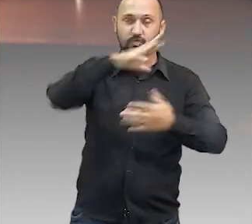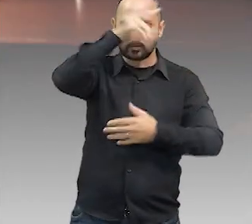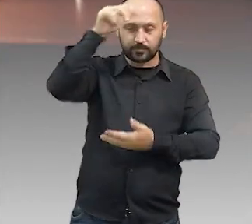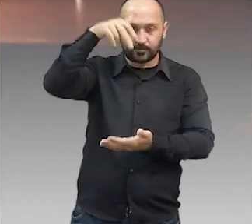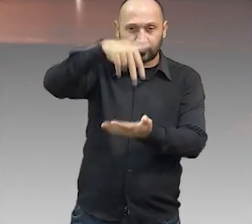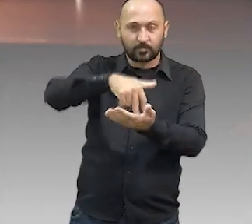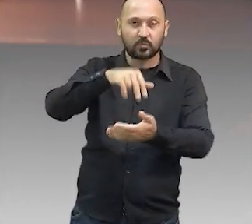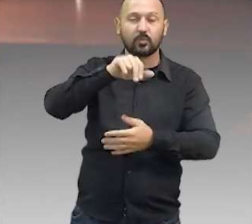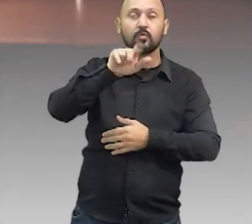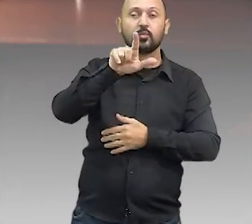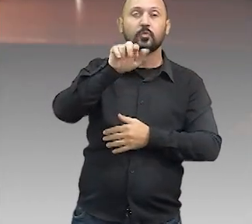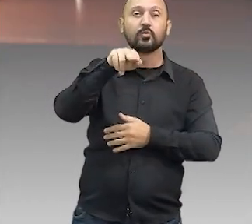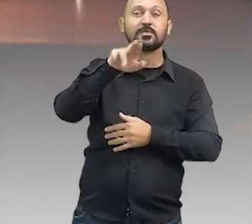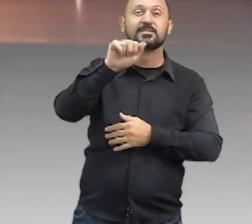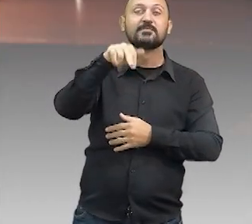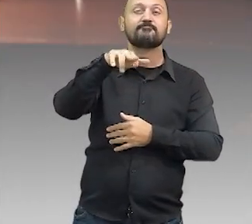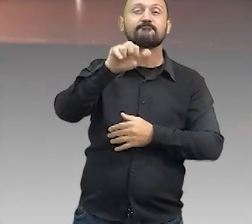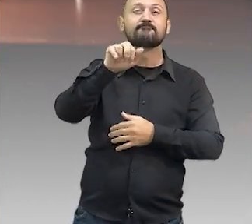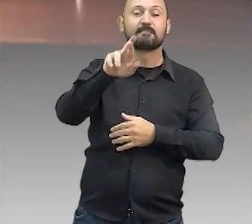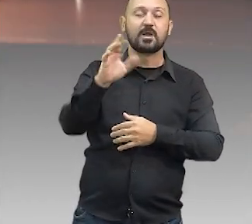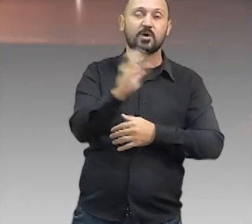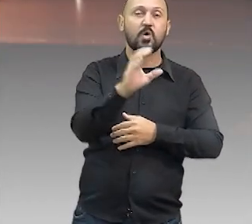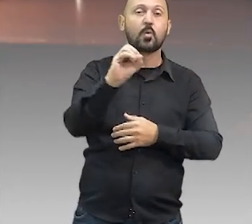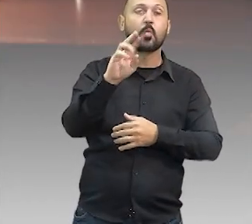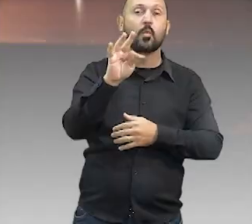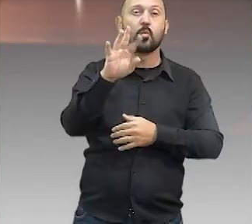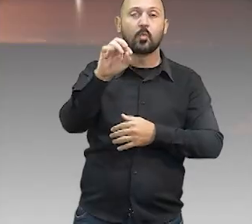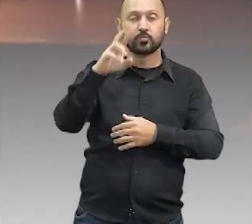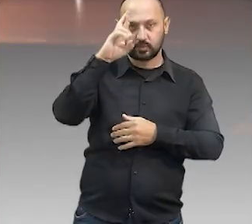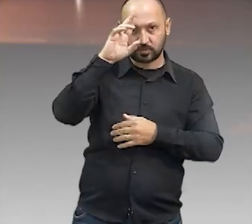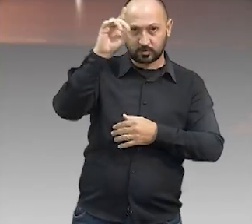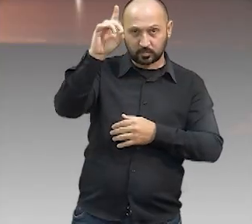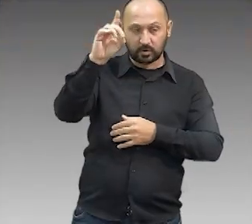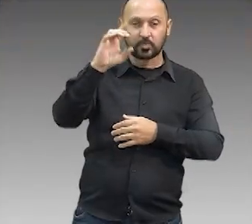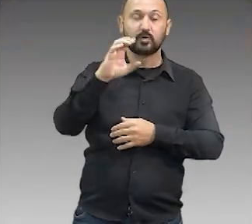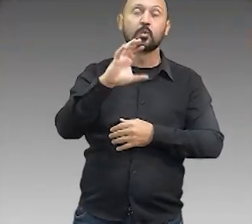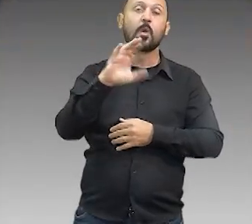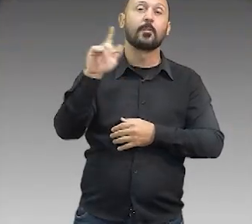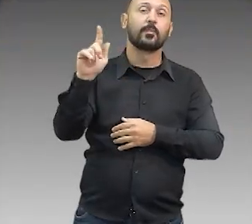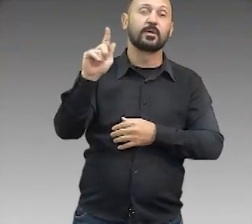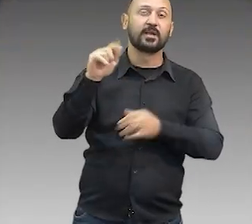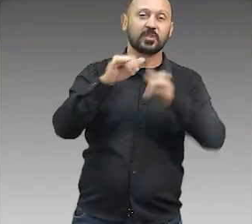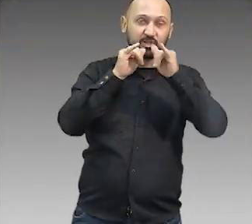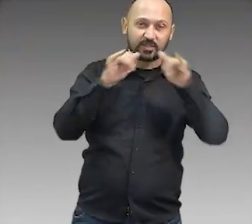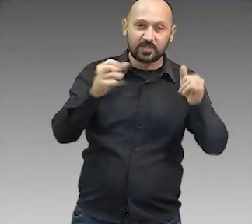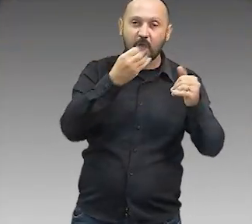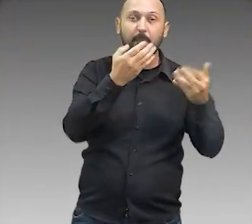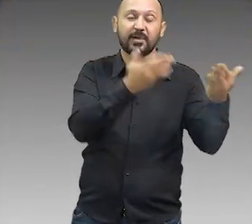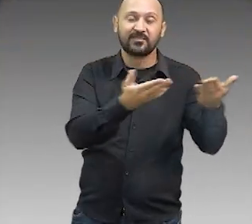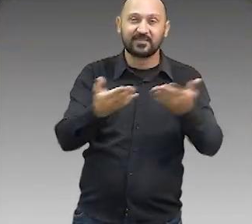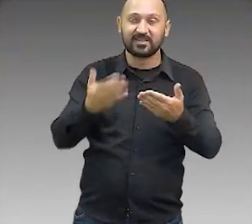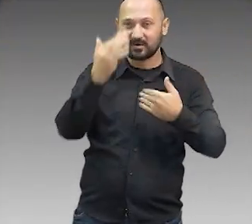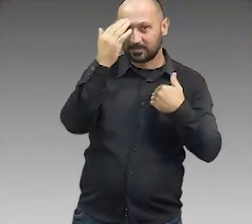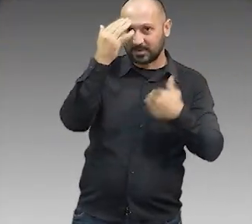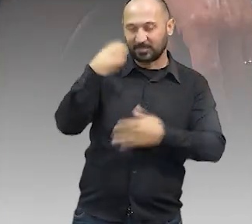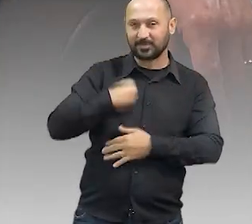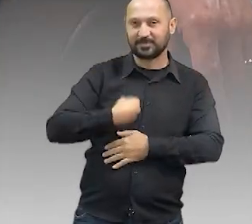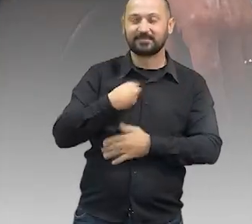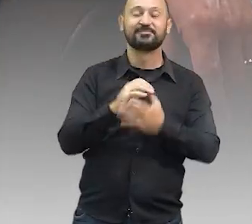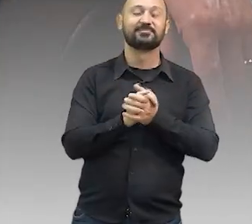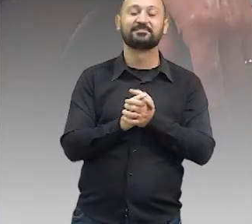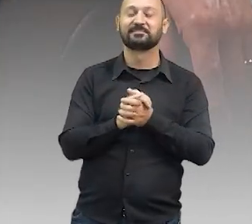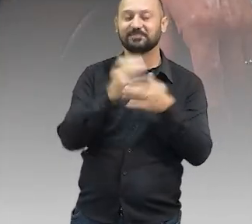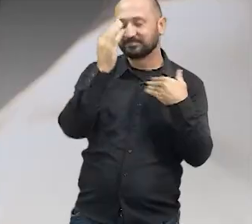recebe Lucimar Couto, fundador e diretor do Campo Grande News. Seja muito bem-vindo, obrigada pela sua participação com a gente.